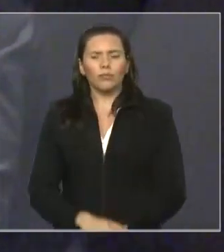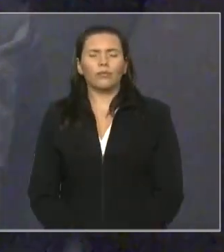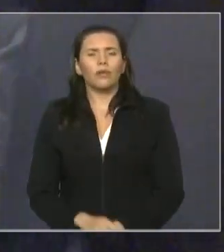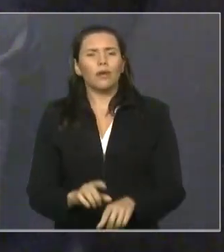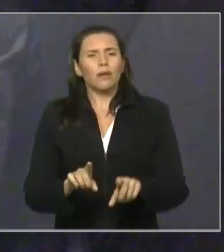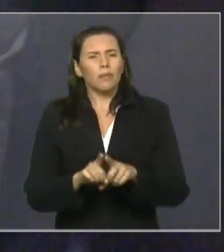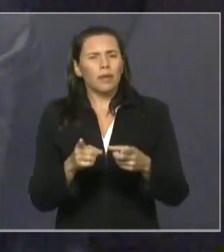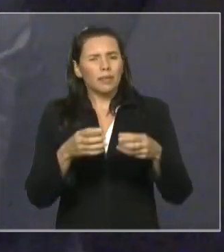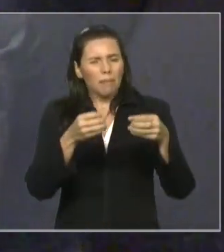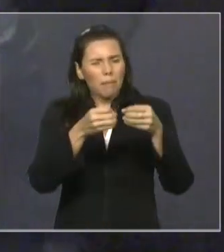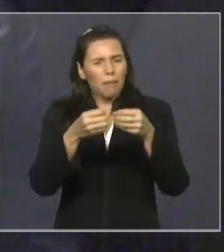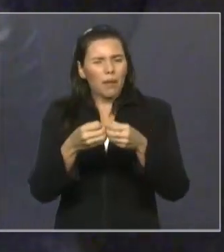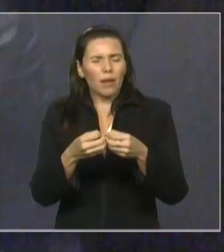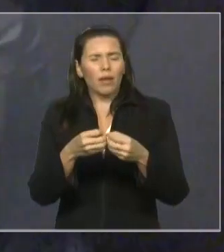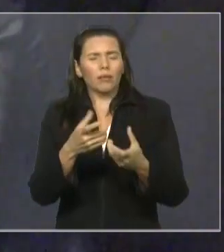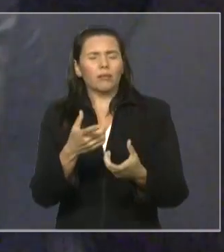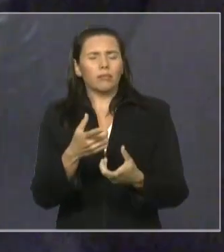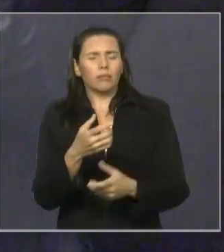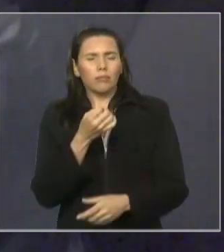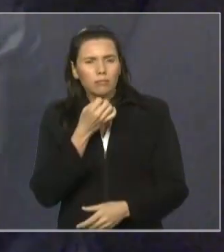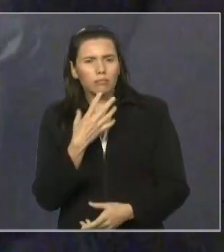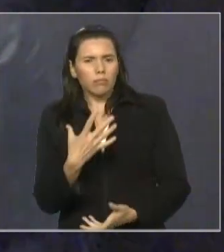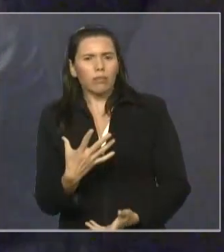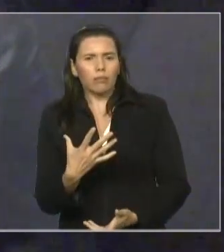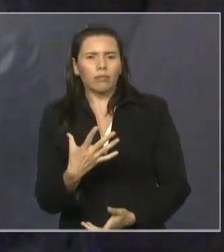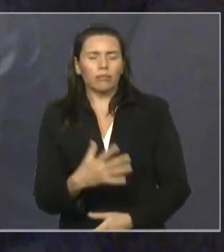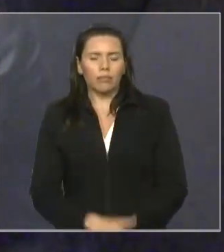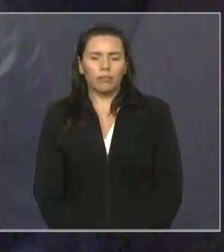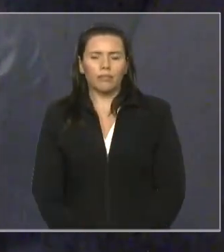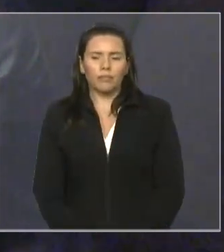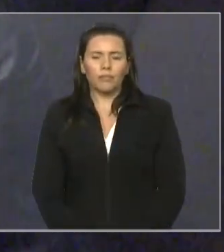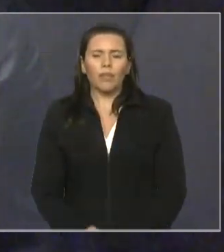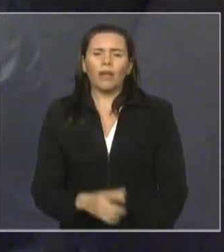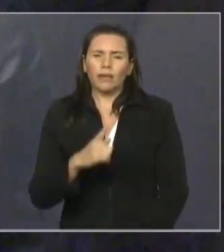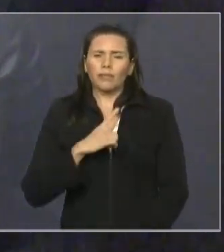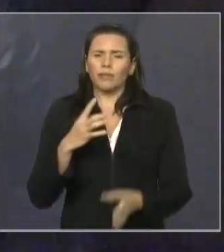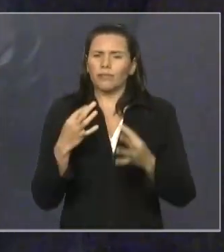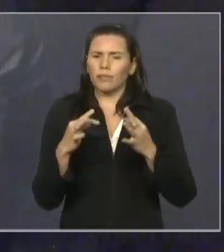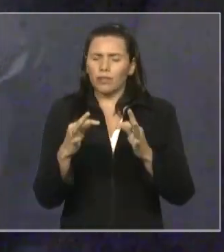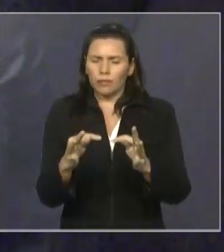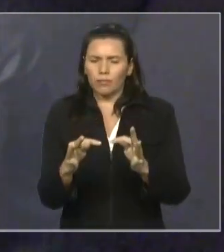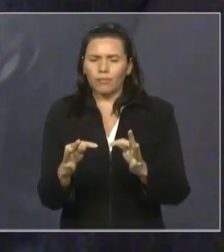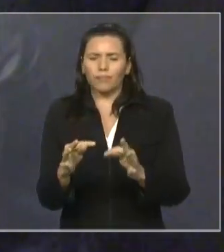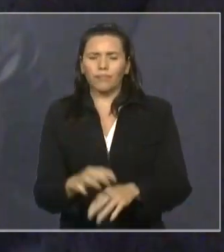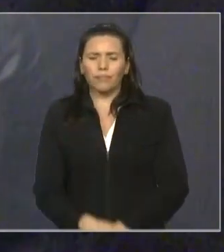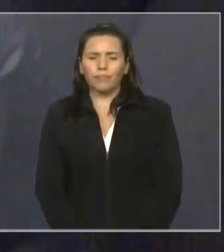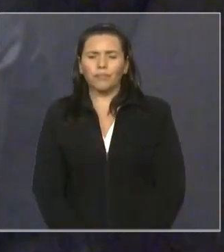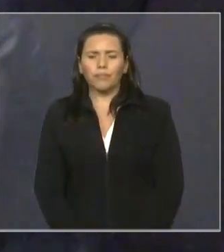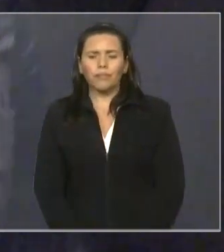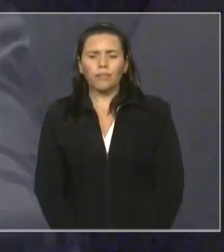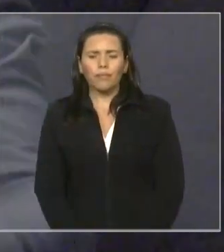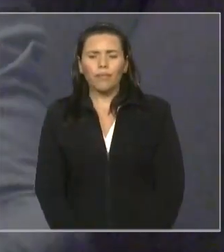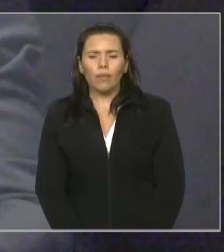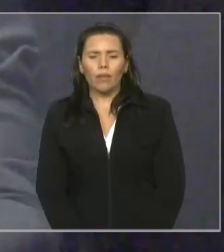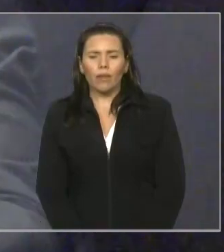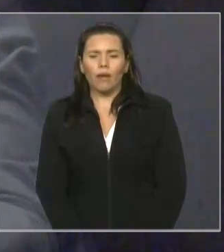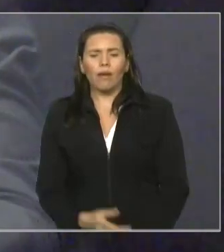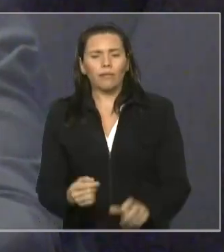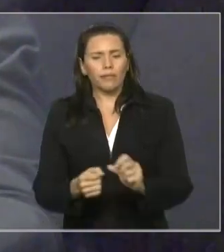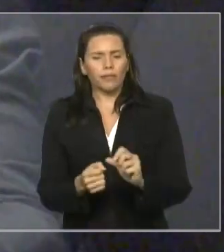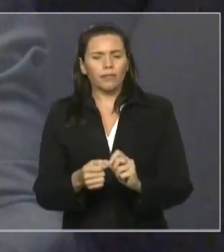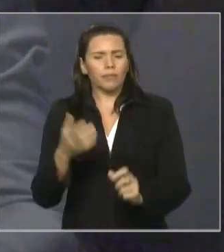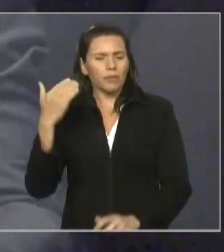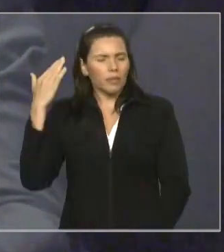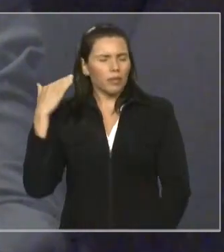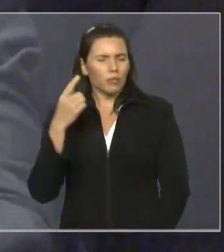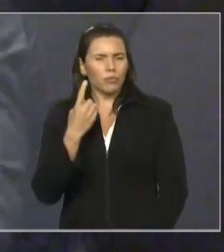mais próximo do cidadão, mais moderno e dentro da linha do que você está propondo, que Vossa Excelência está propondo. Fizemos isso há mais